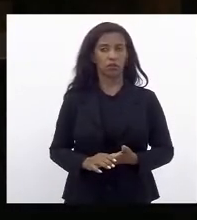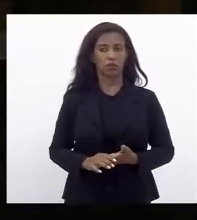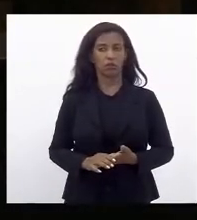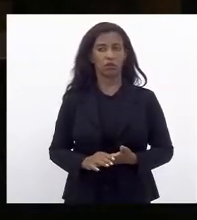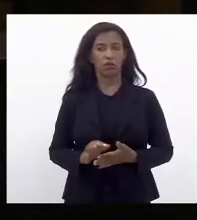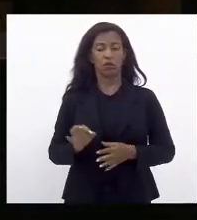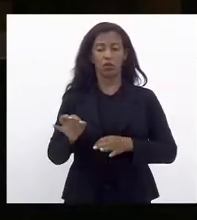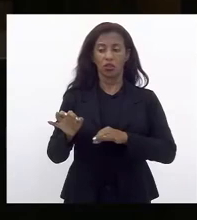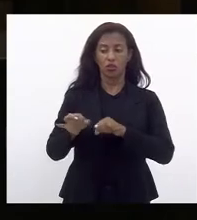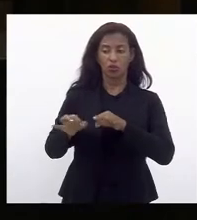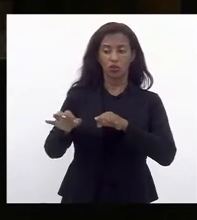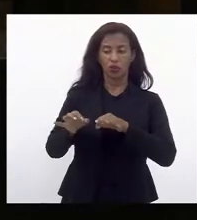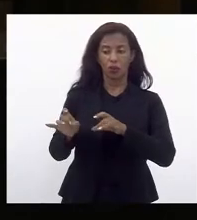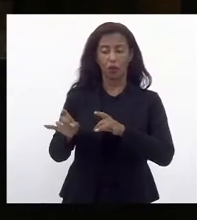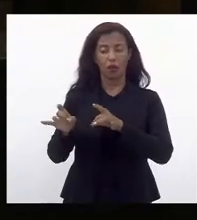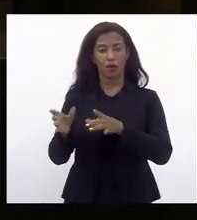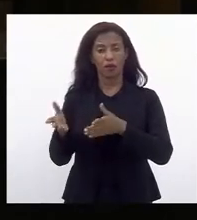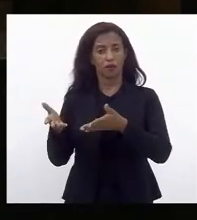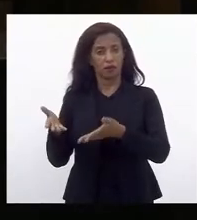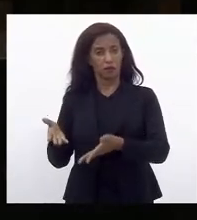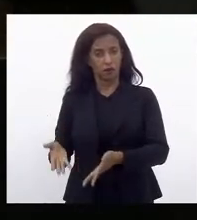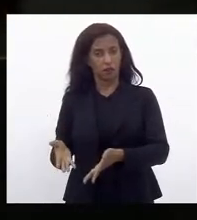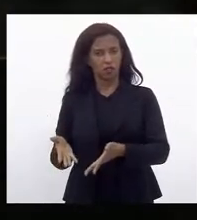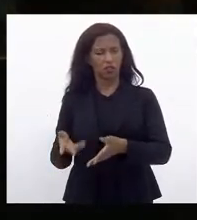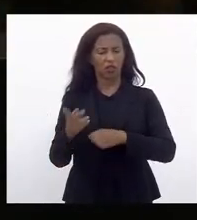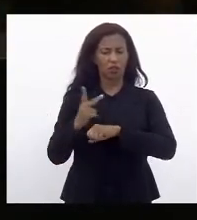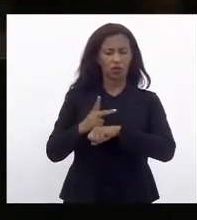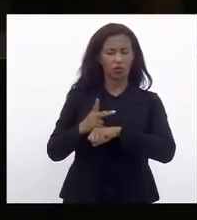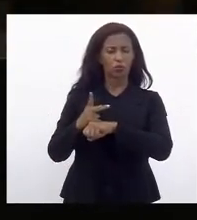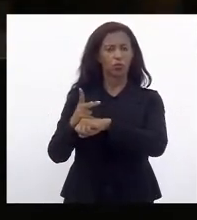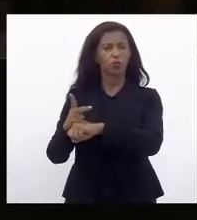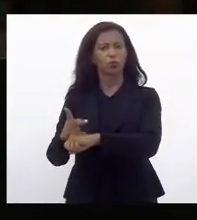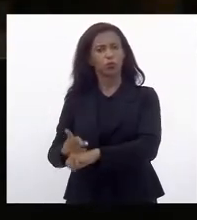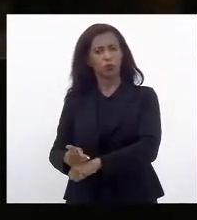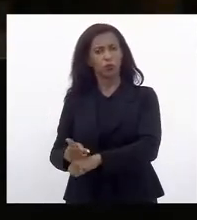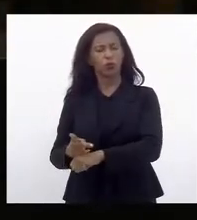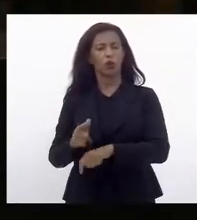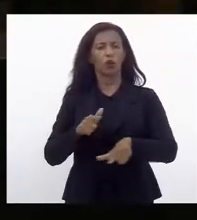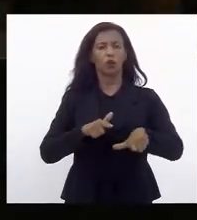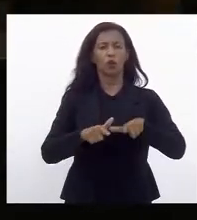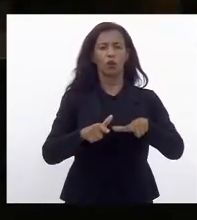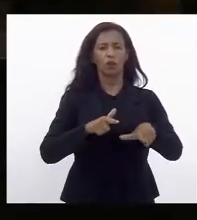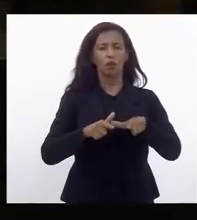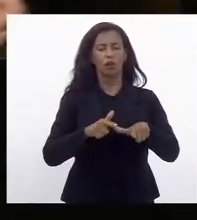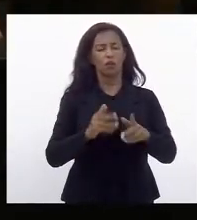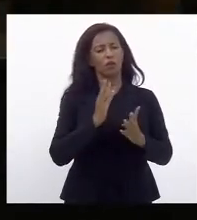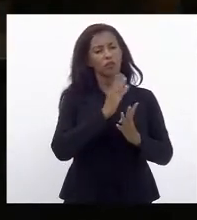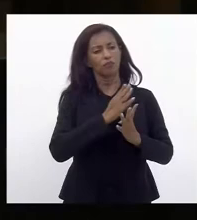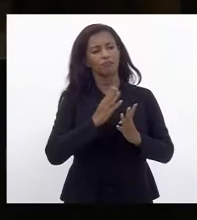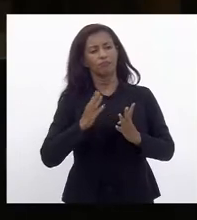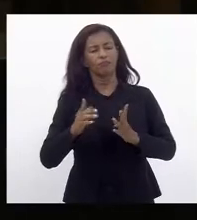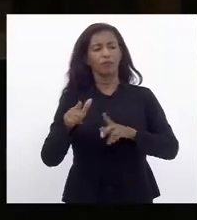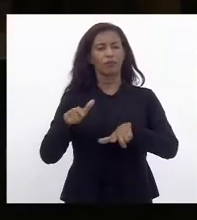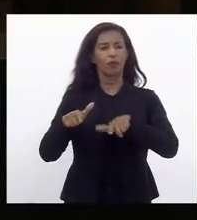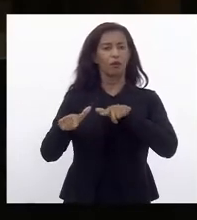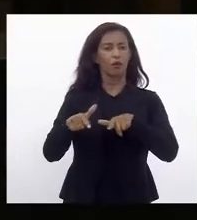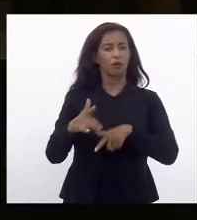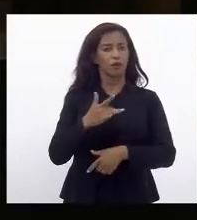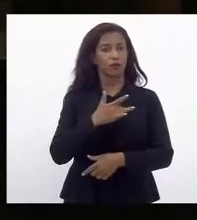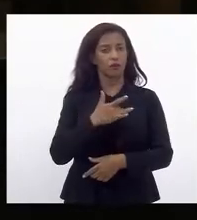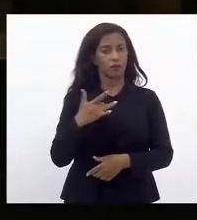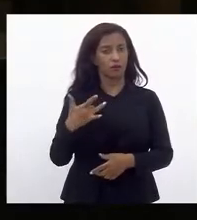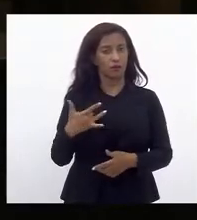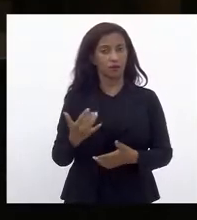a deixar aqueles que recorriam aos serviços, à prestação dos serviços de saúde,